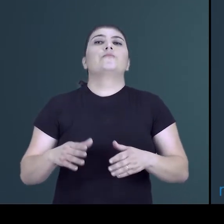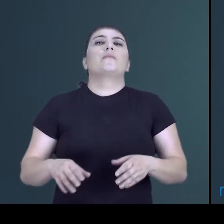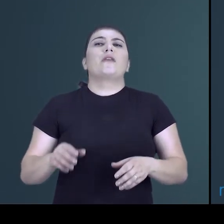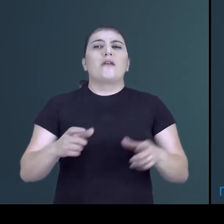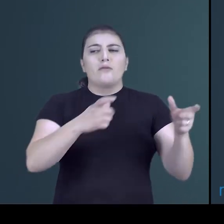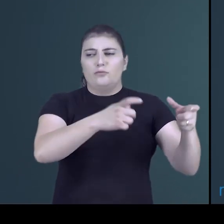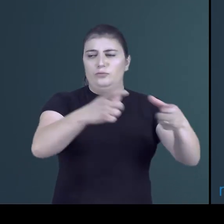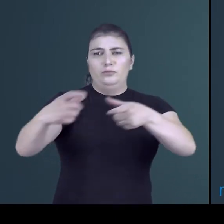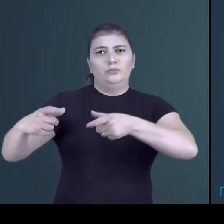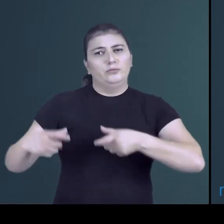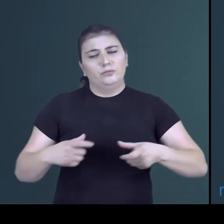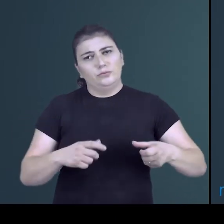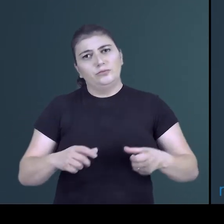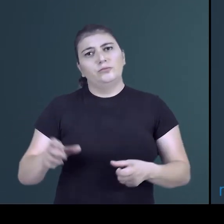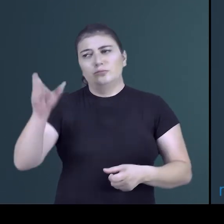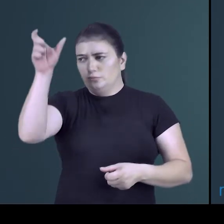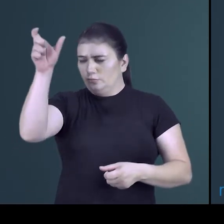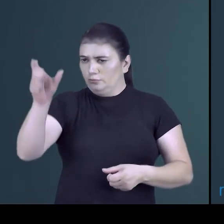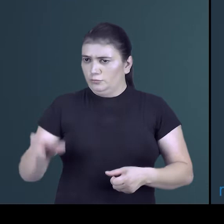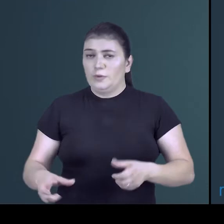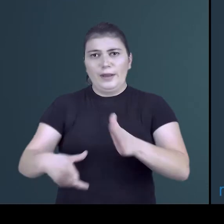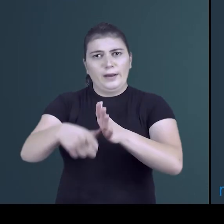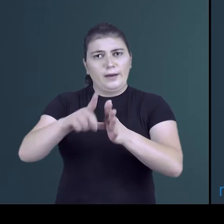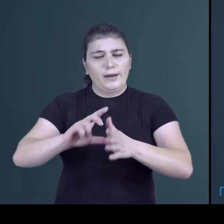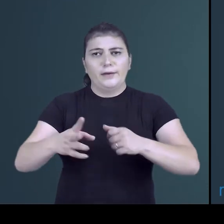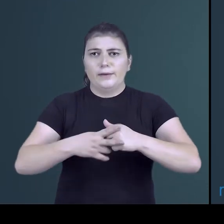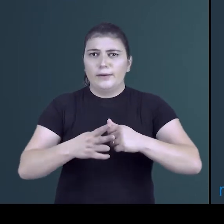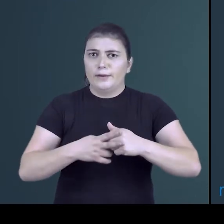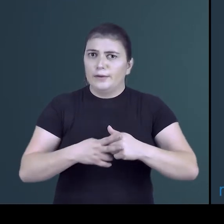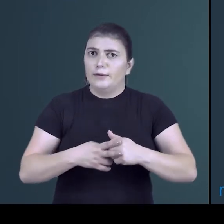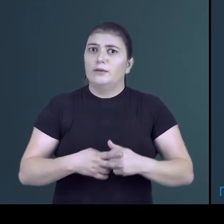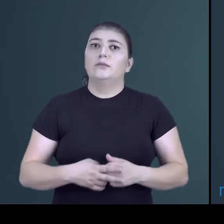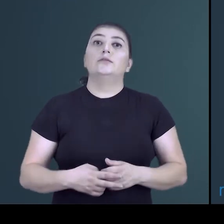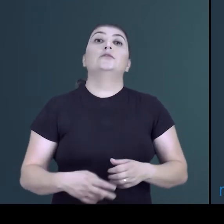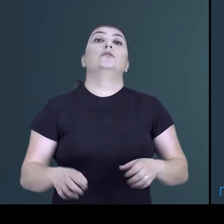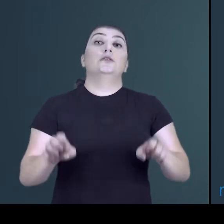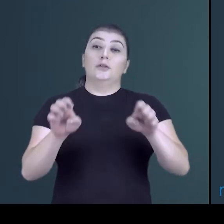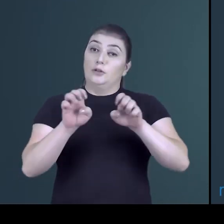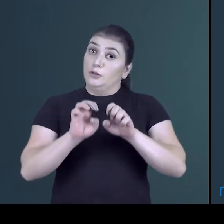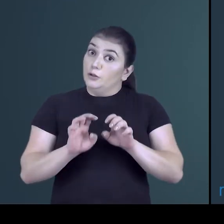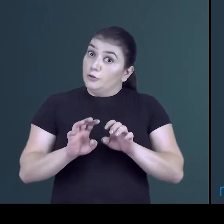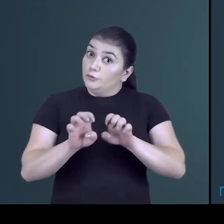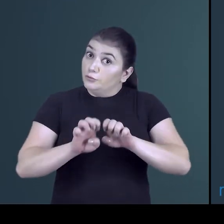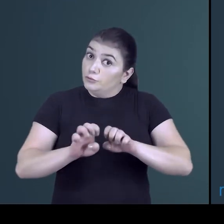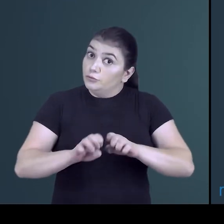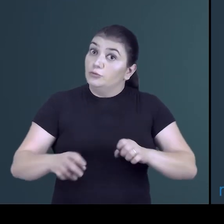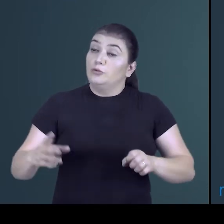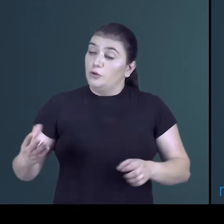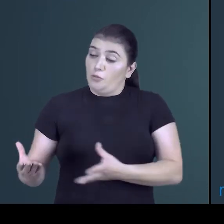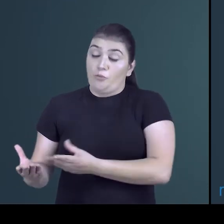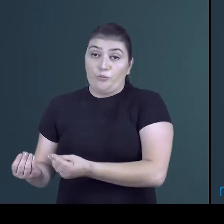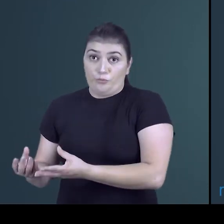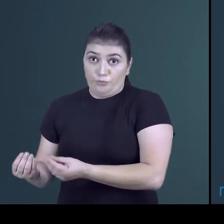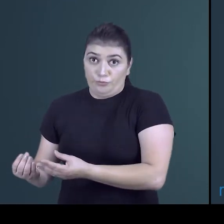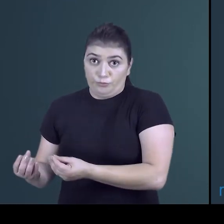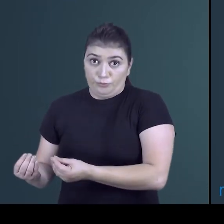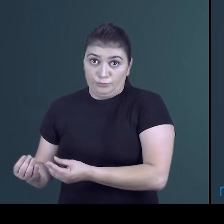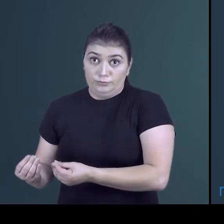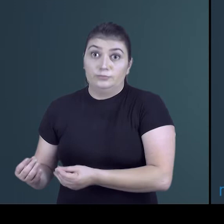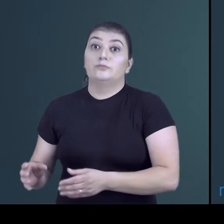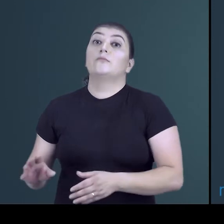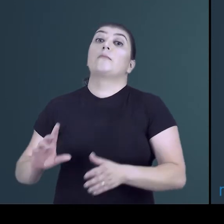posição desse sujeito. Sujeito composto antes do verbo, o verbo estará na estrutura do plural. Sujeito